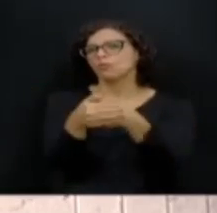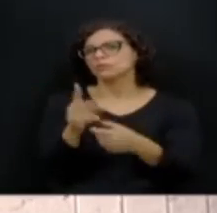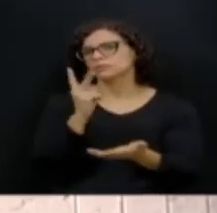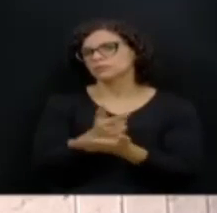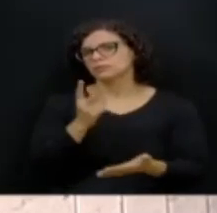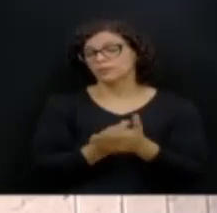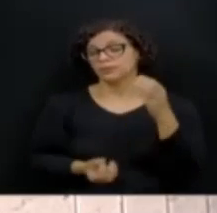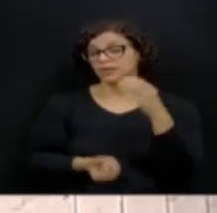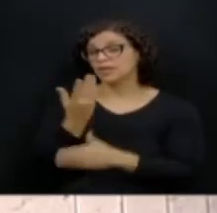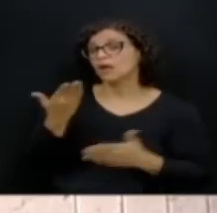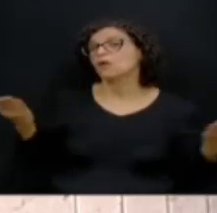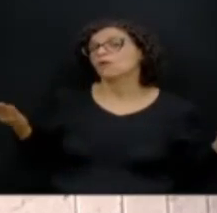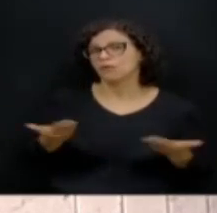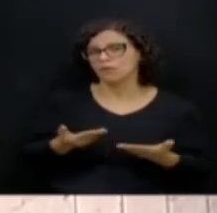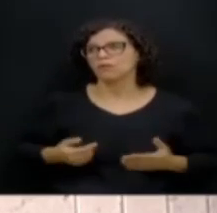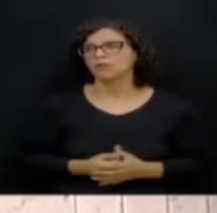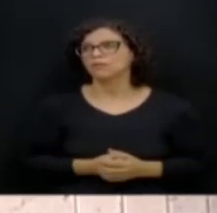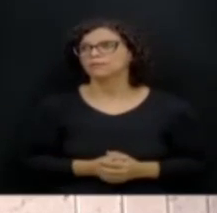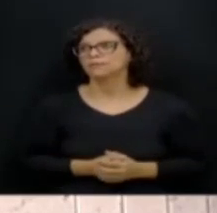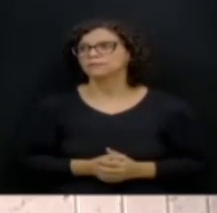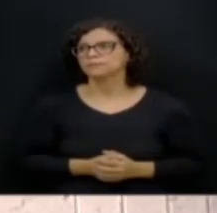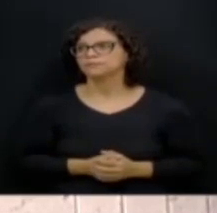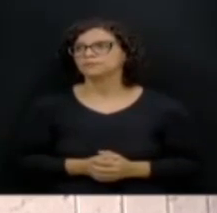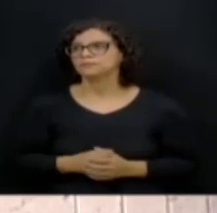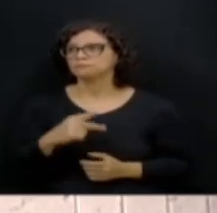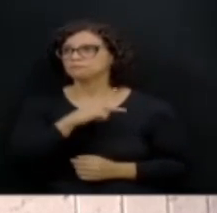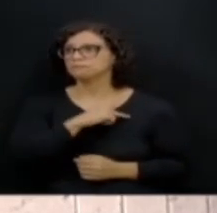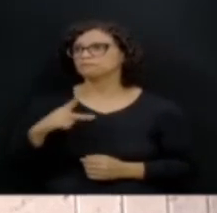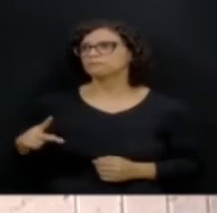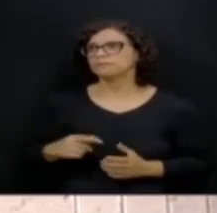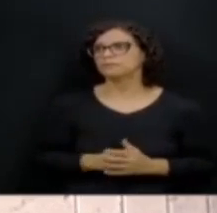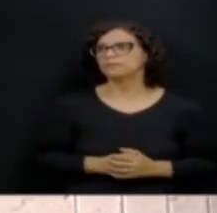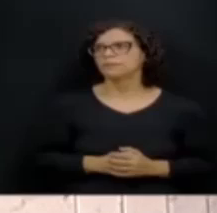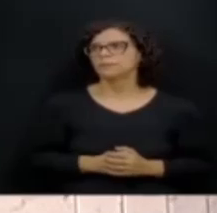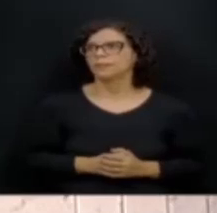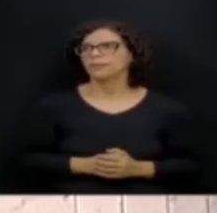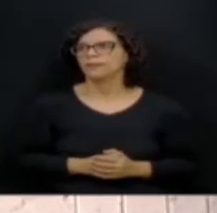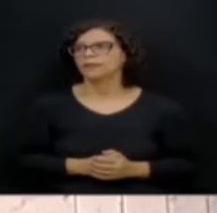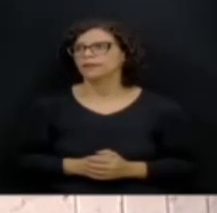Criaram